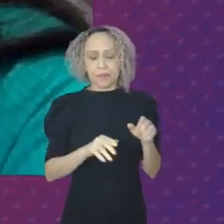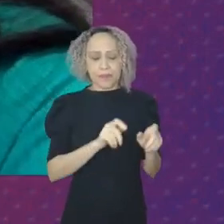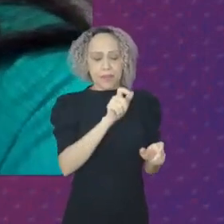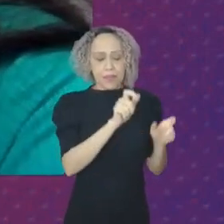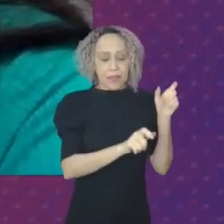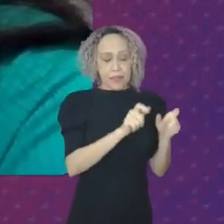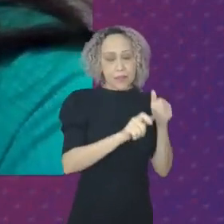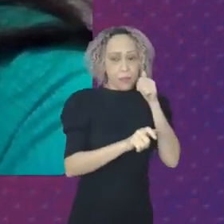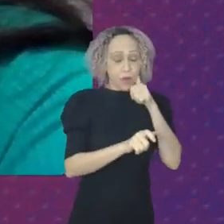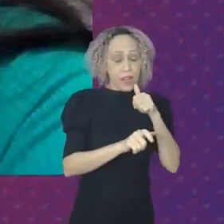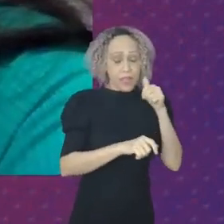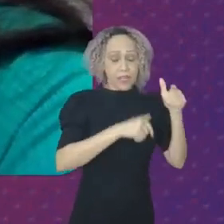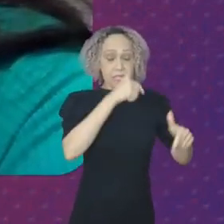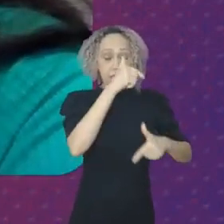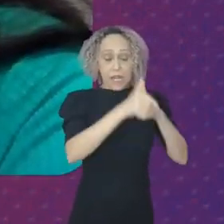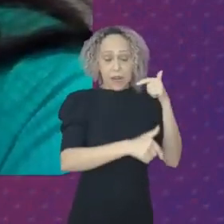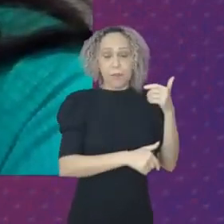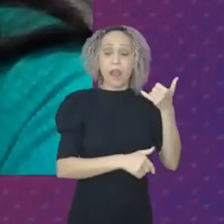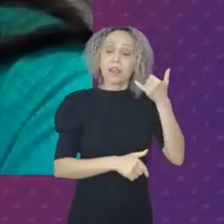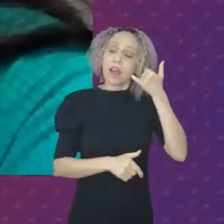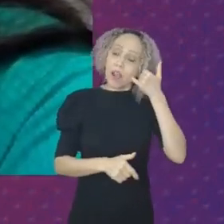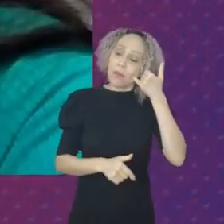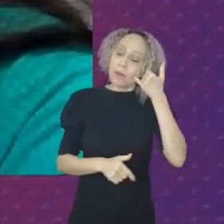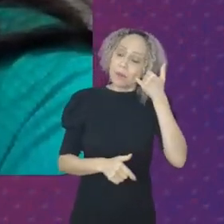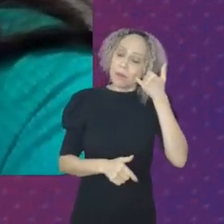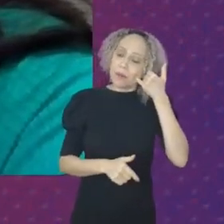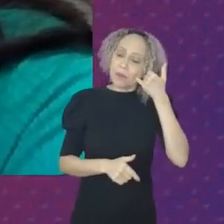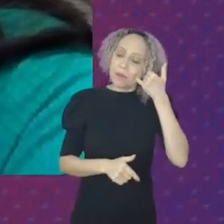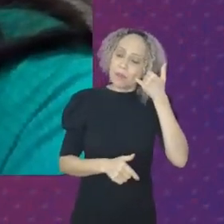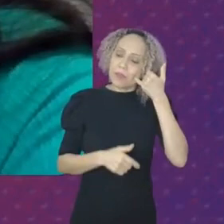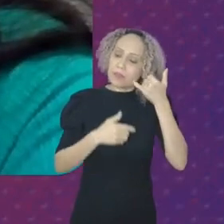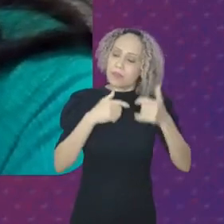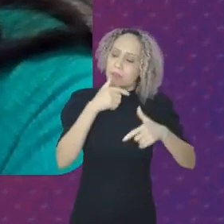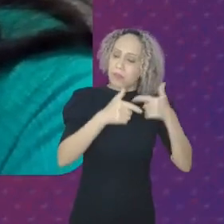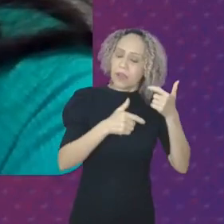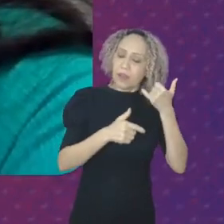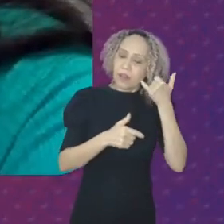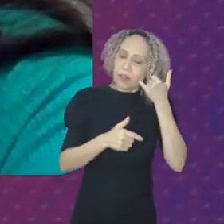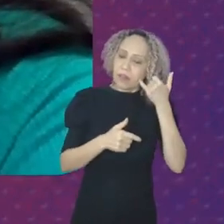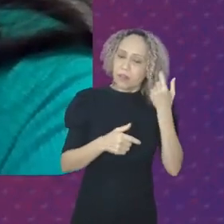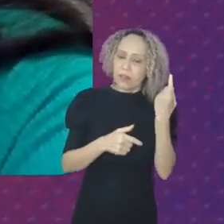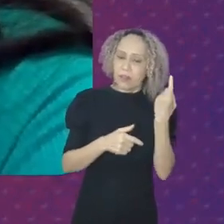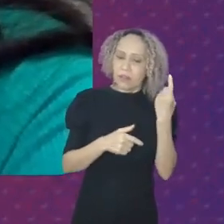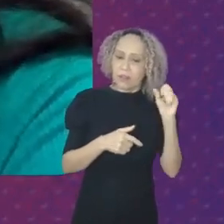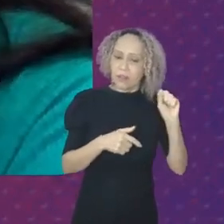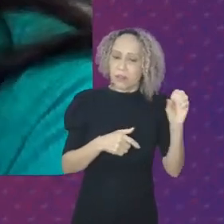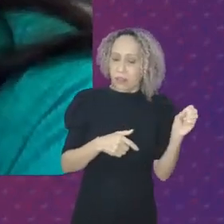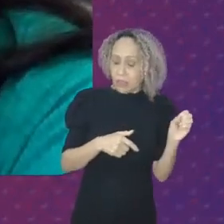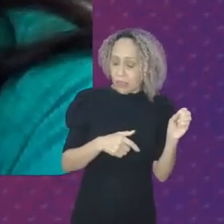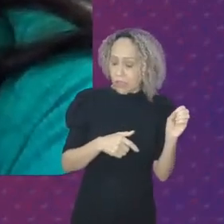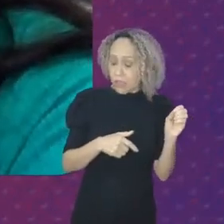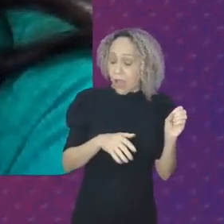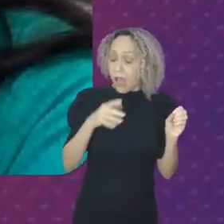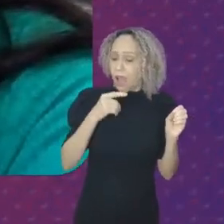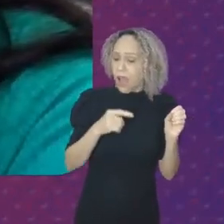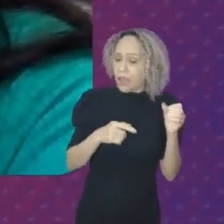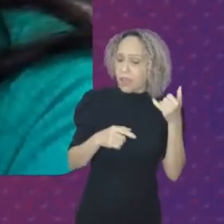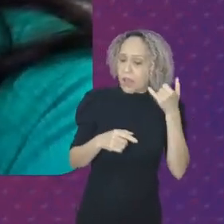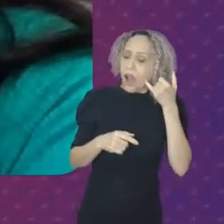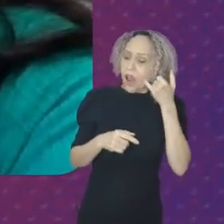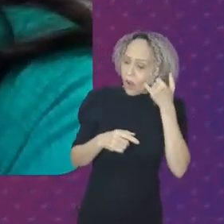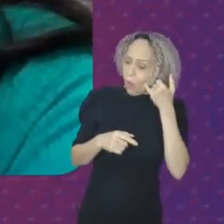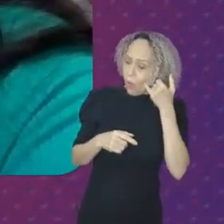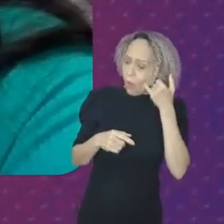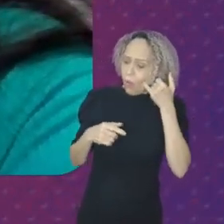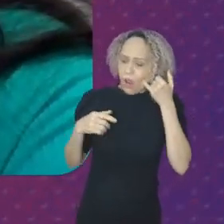que se trata de uma ligação de cunho sexual, elas imediatamente apertam um botãozinho que vai bloquear esse número por 180